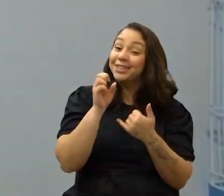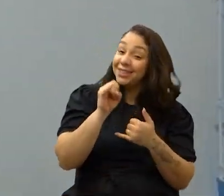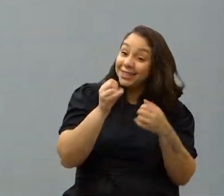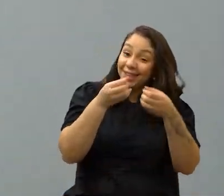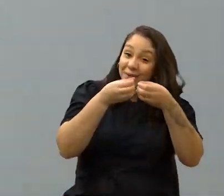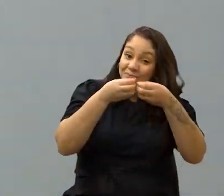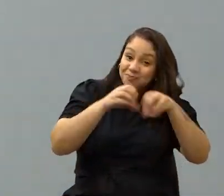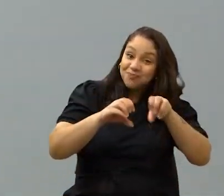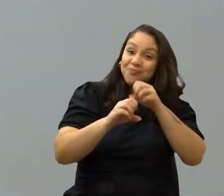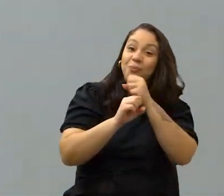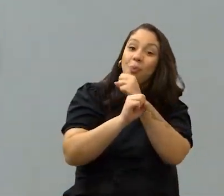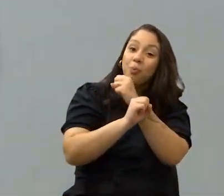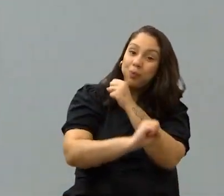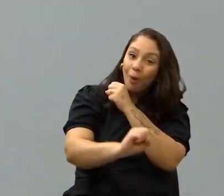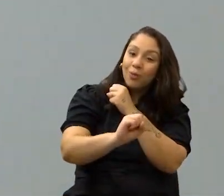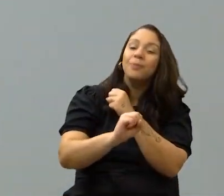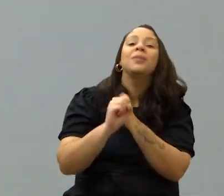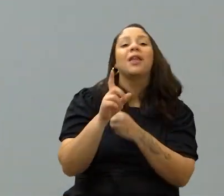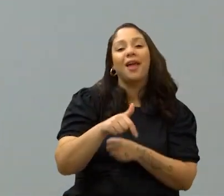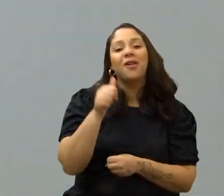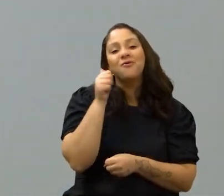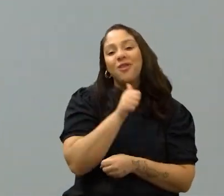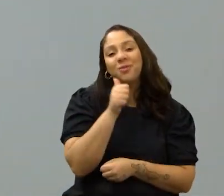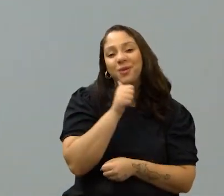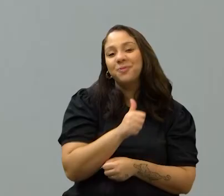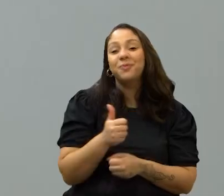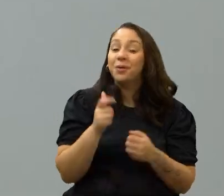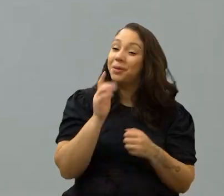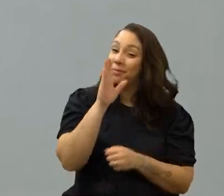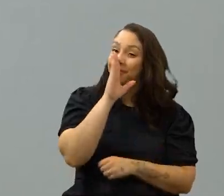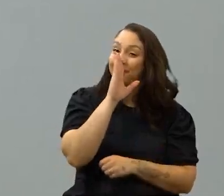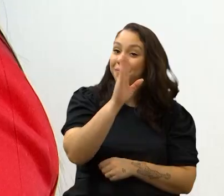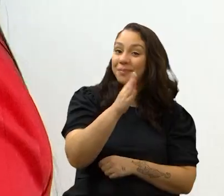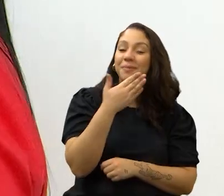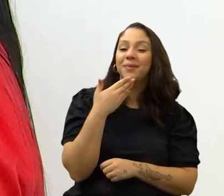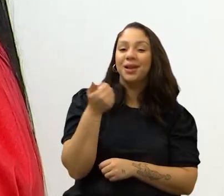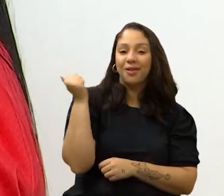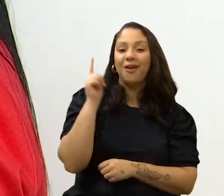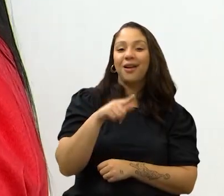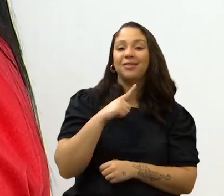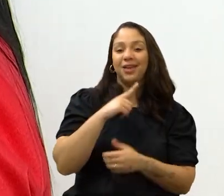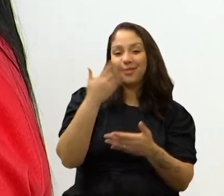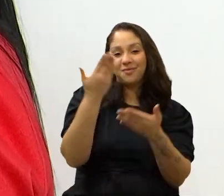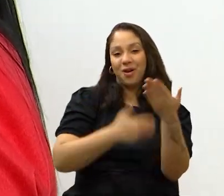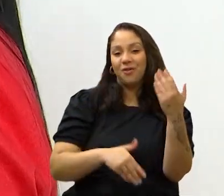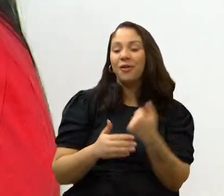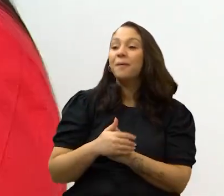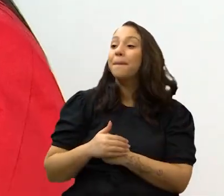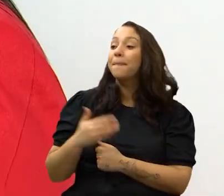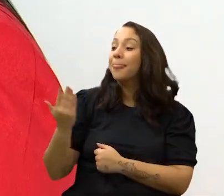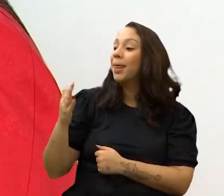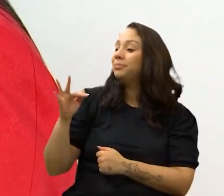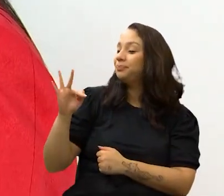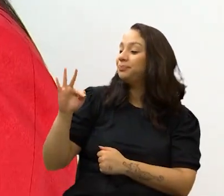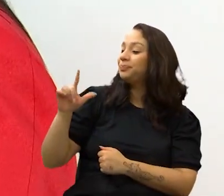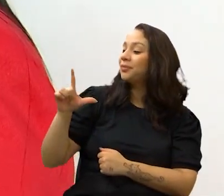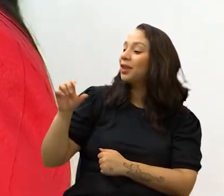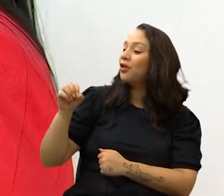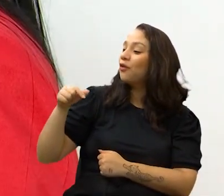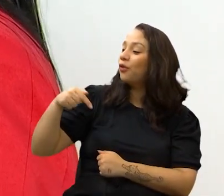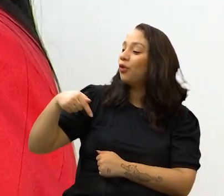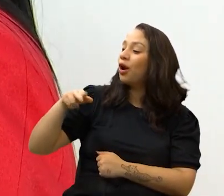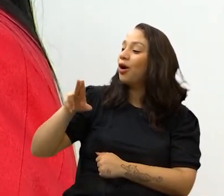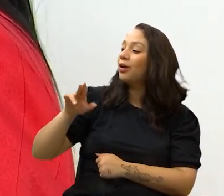é fêmea. O restante, o mais interessante mesmo é estar realizando a sexagem. Por exemplo, o Floquinho aqui, o nosso personagem do